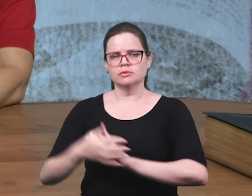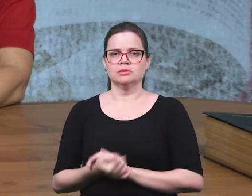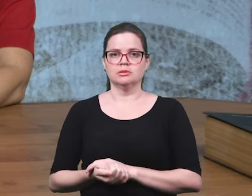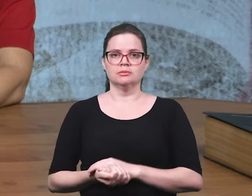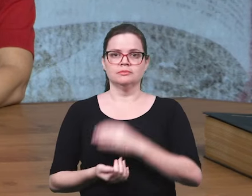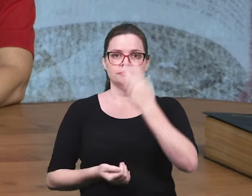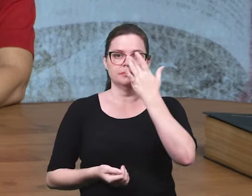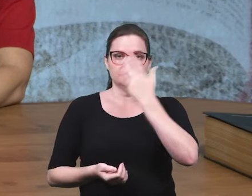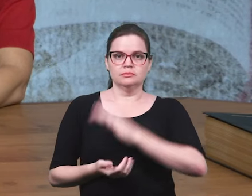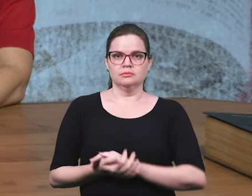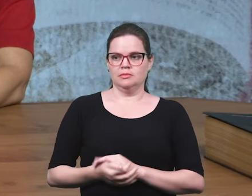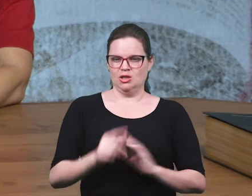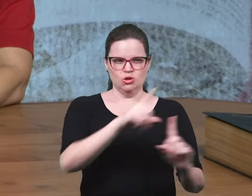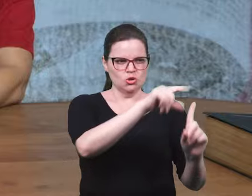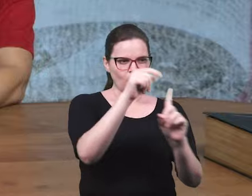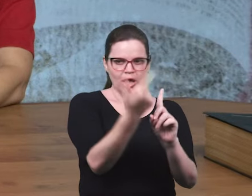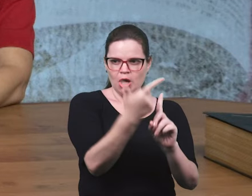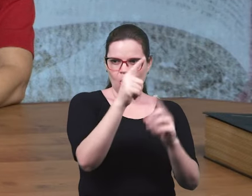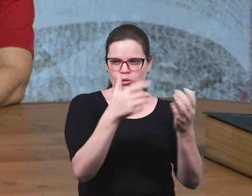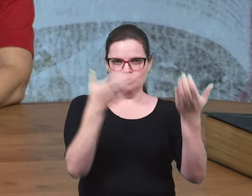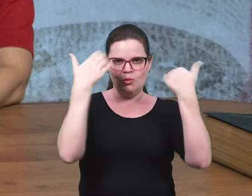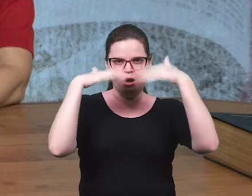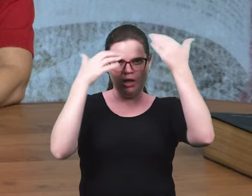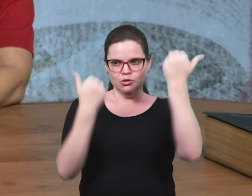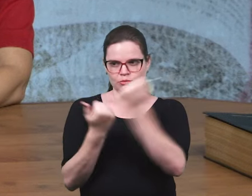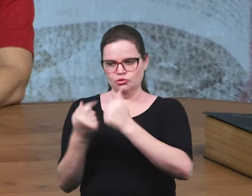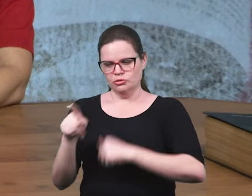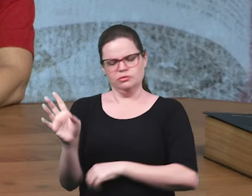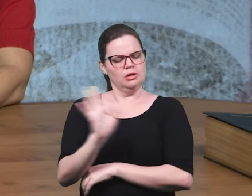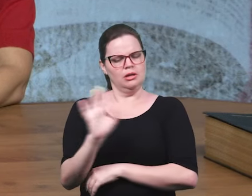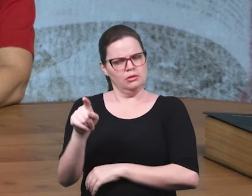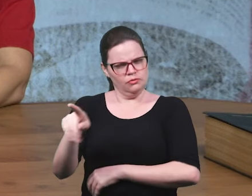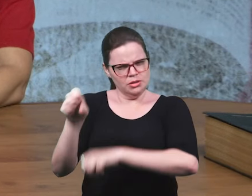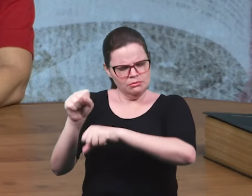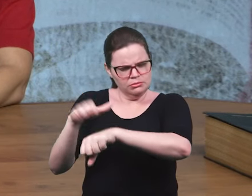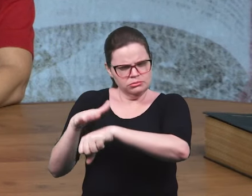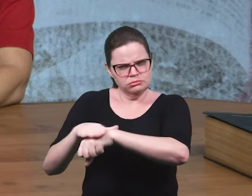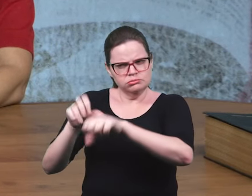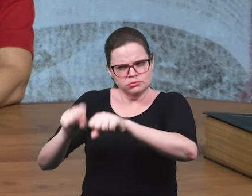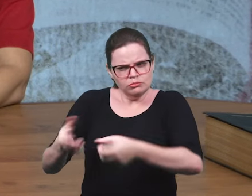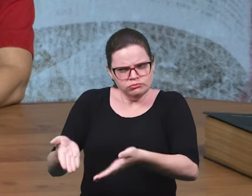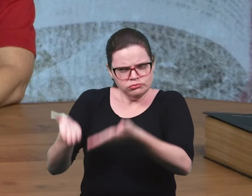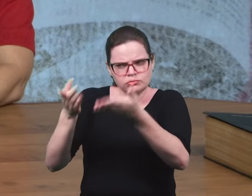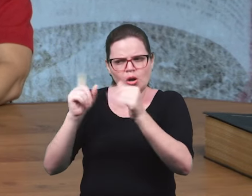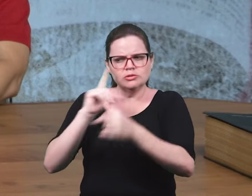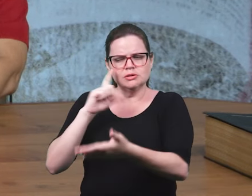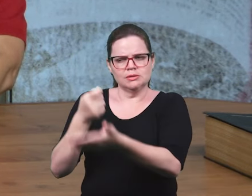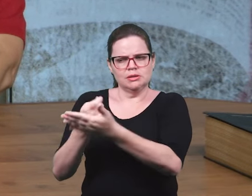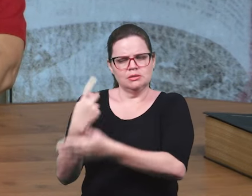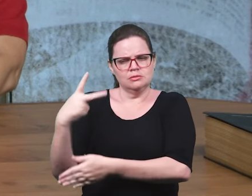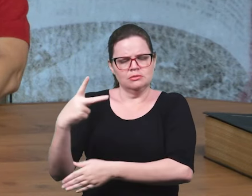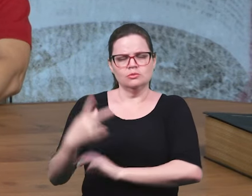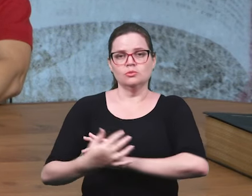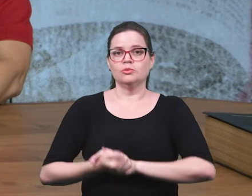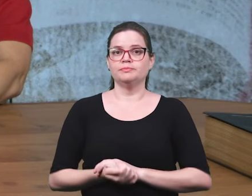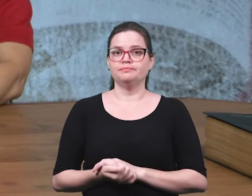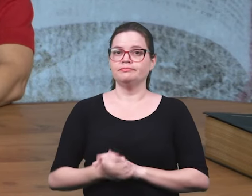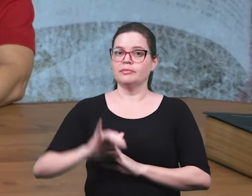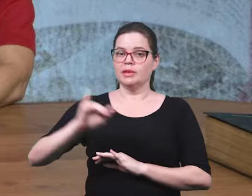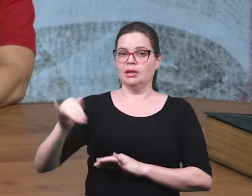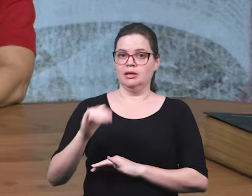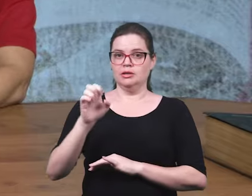A ninguém poremos rei, faze o que for bom aos teus olhos. Então, segunda vez,